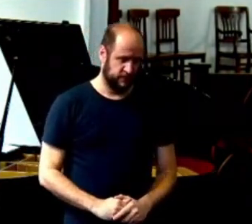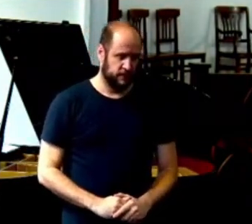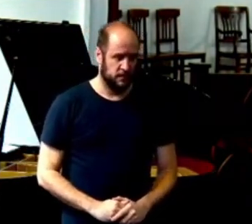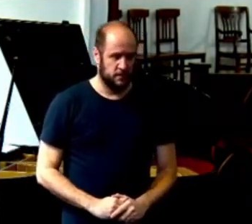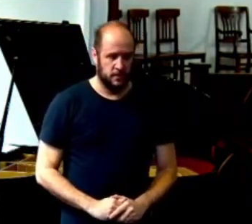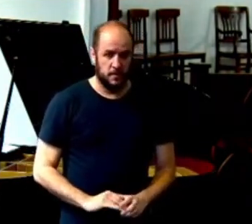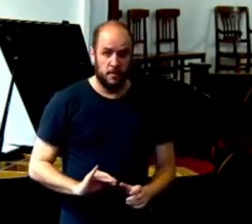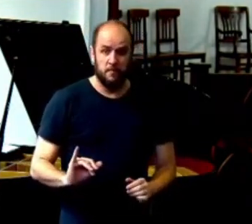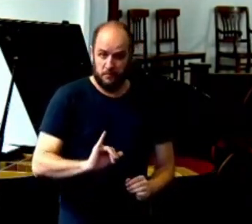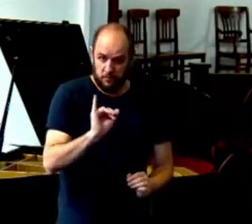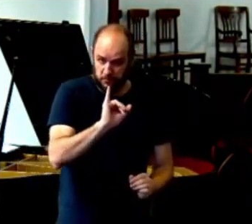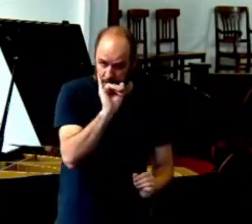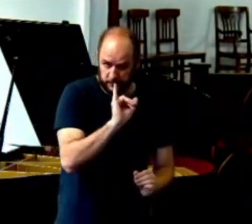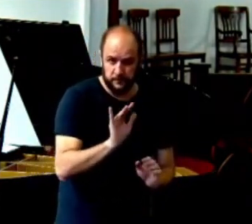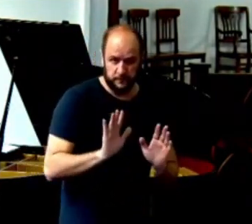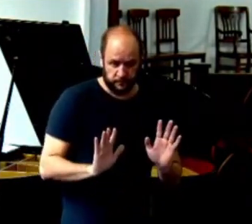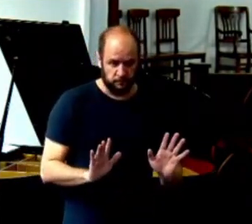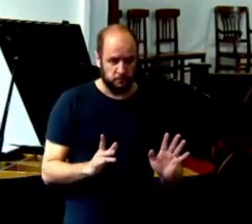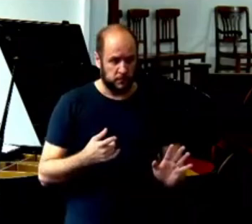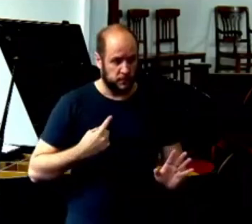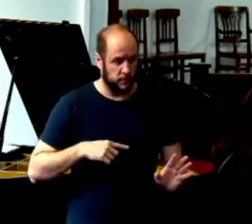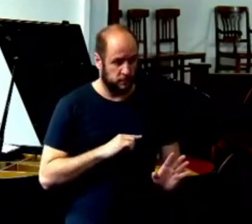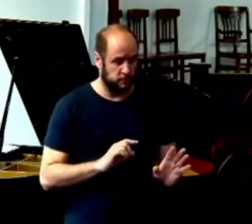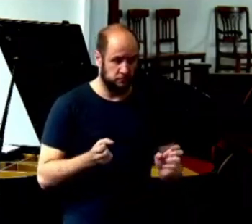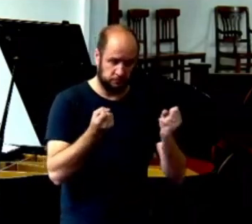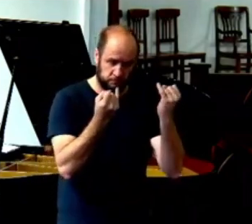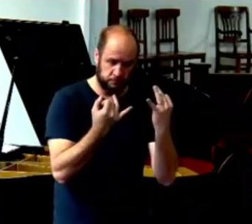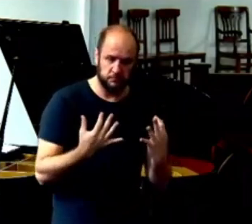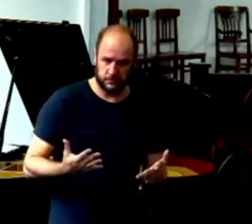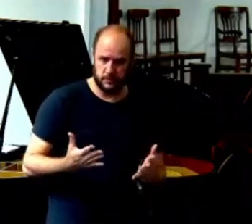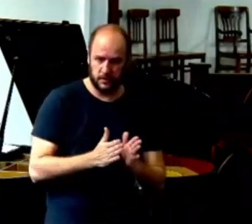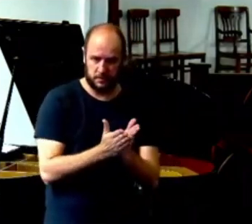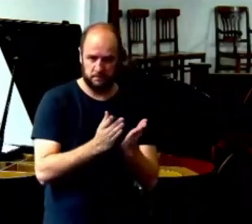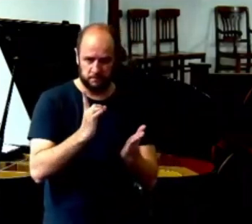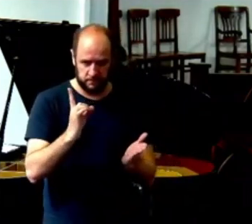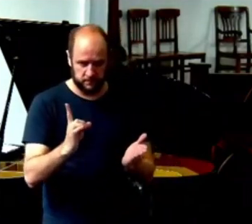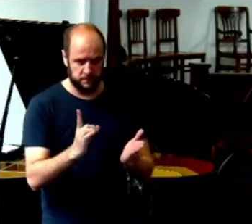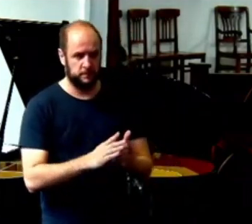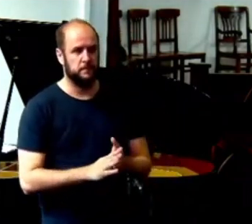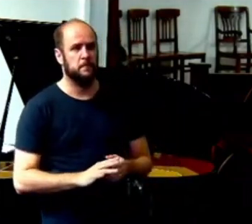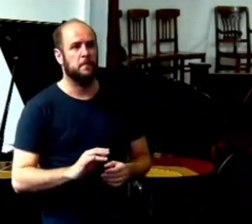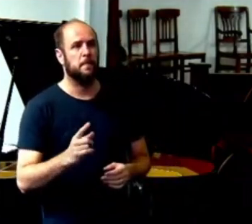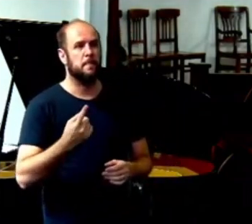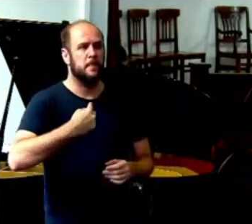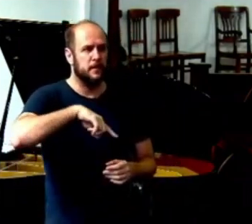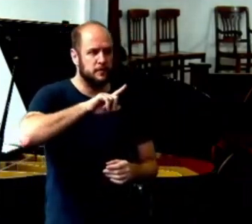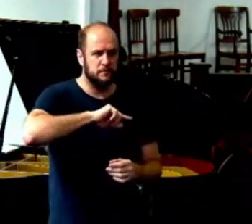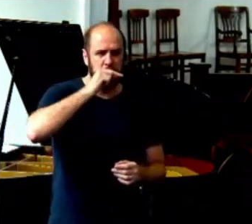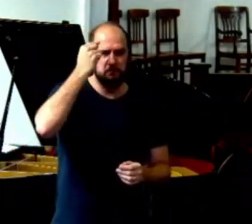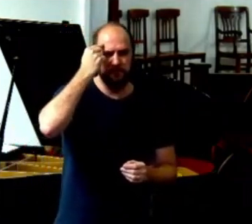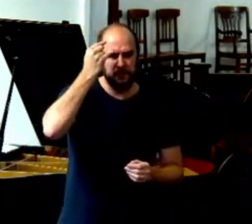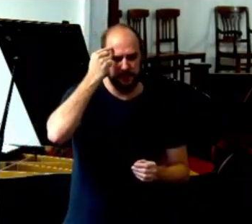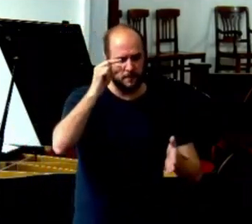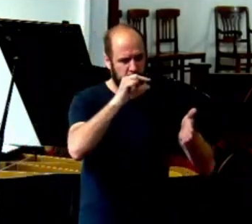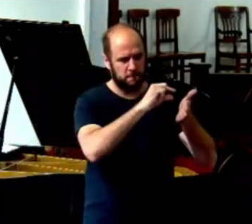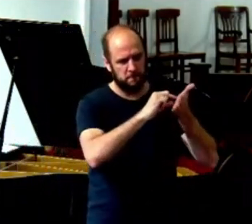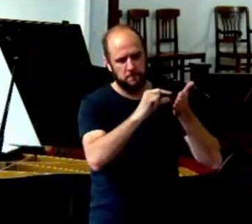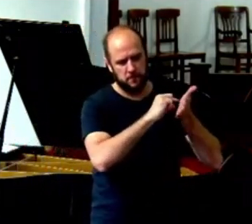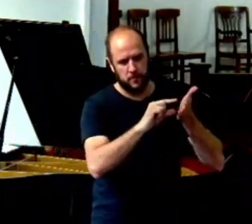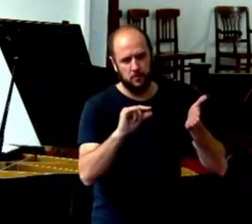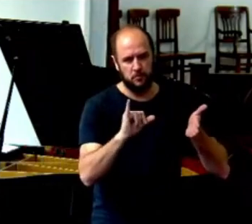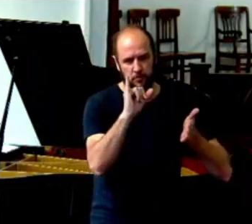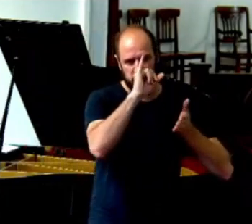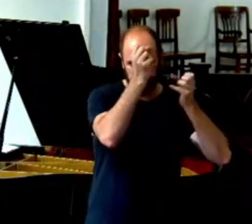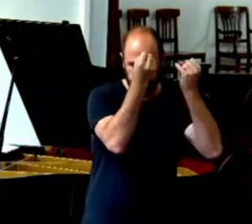É importante, queridos, que antes de explicarmos o texto, façamos algumas